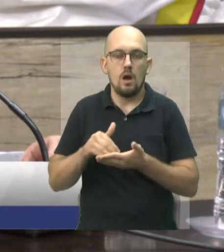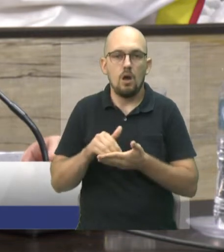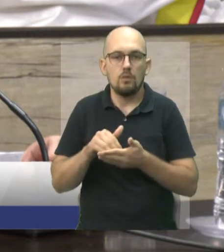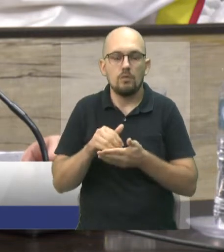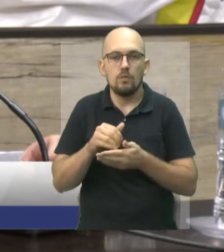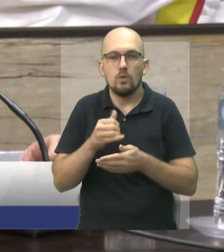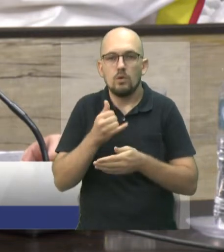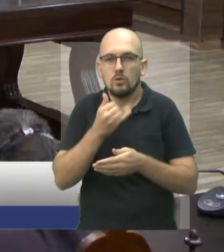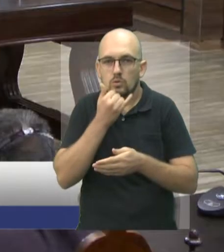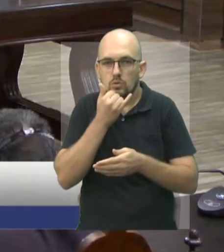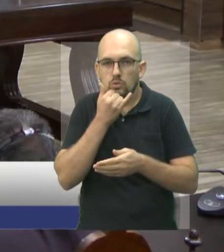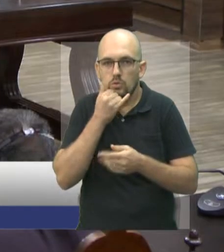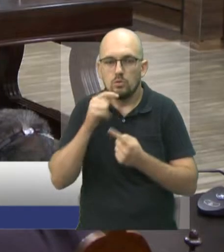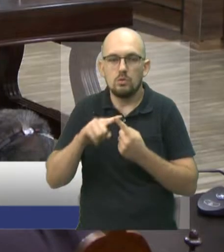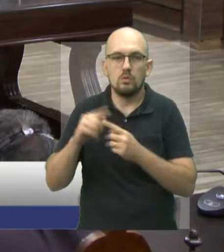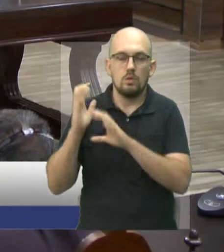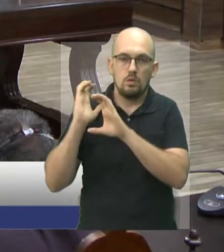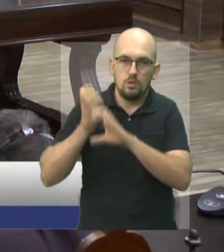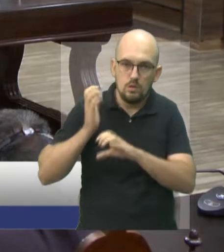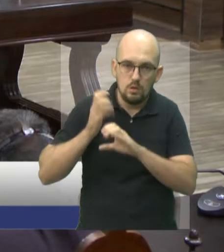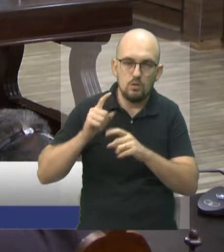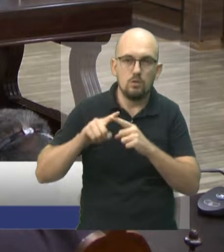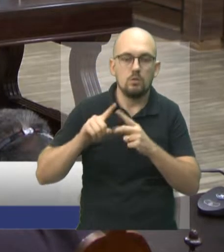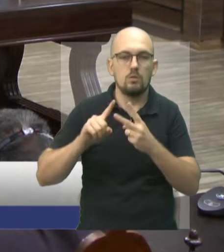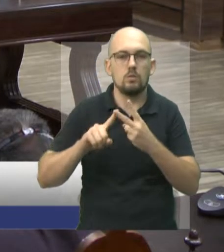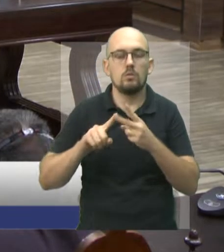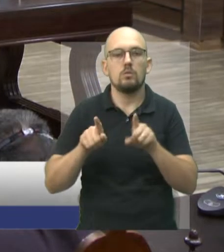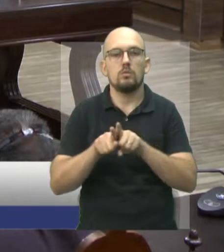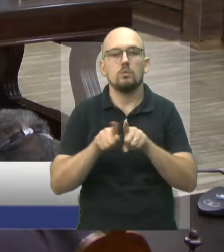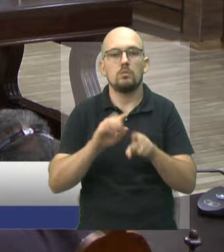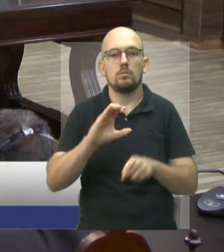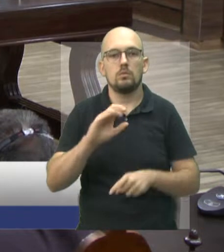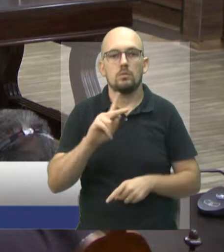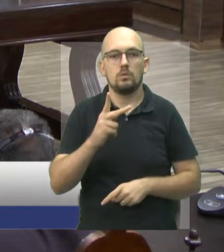Neto e o vereador Francisco Carlos Quevedo.